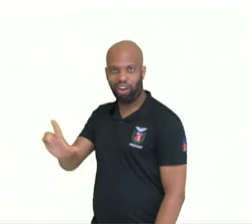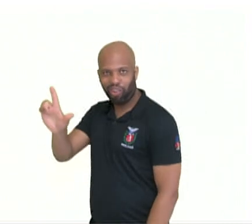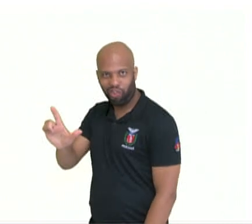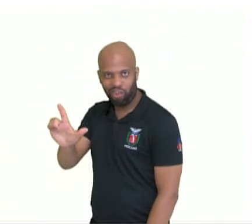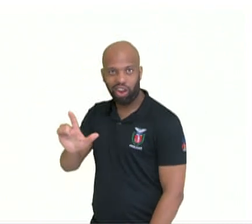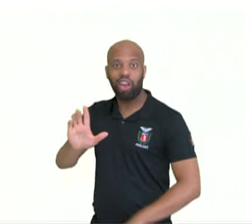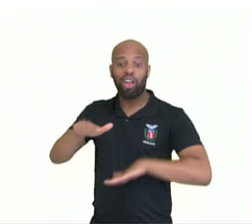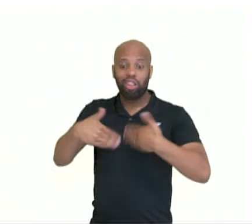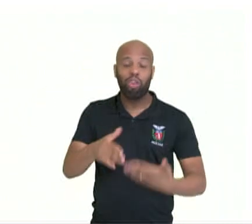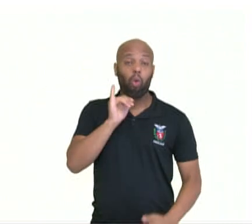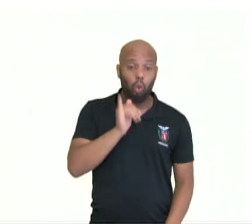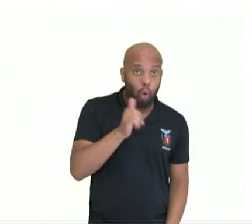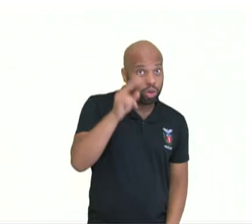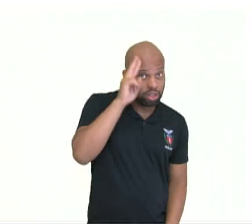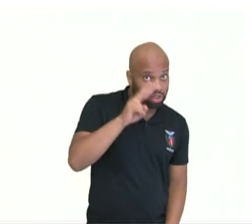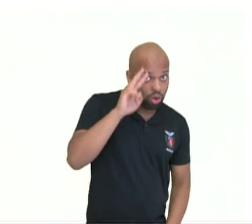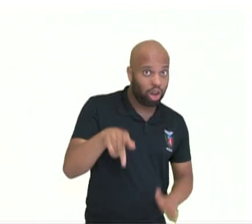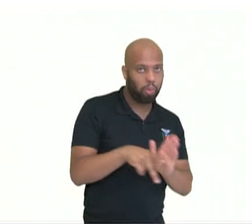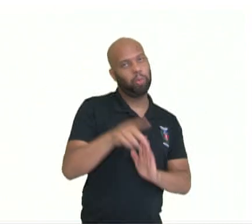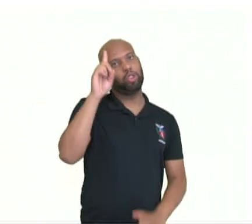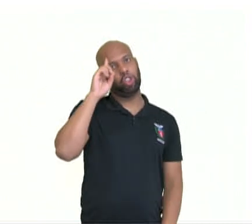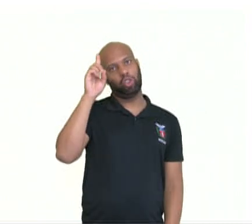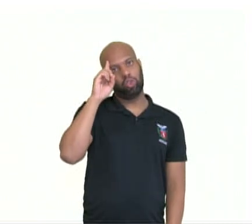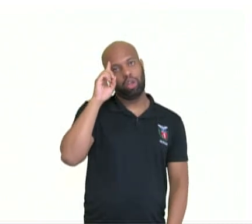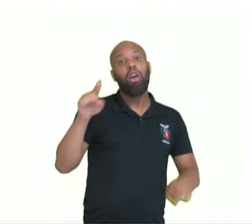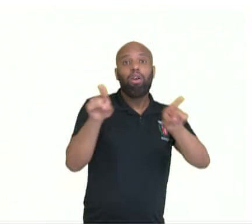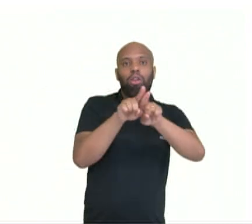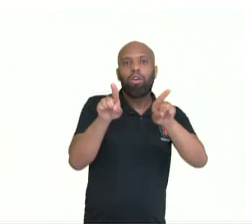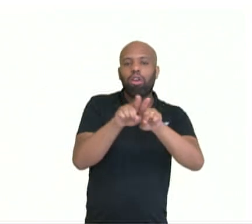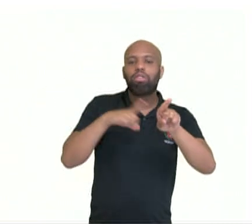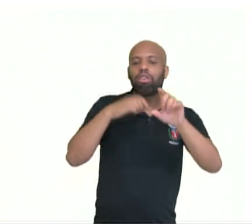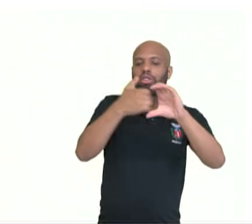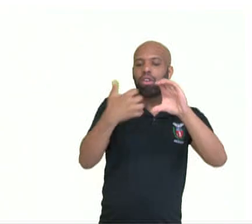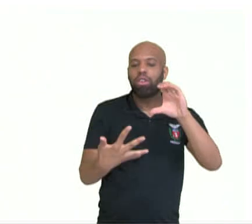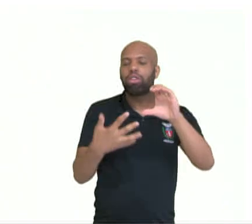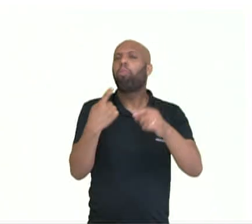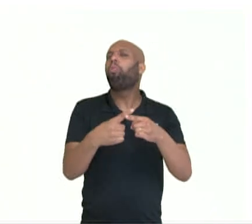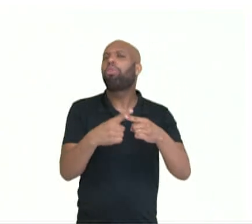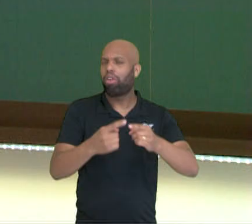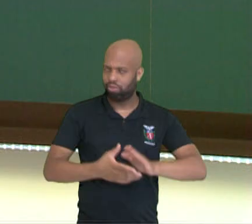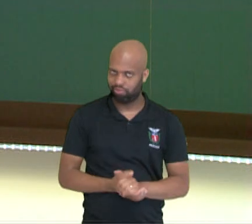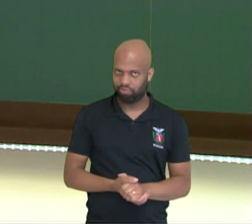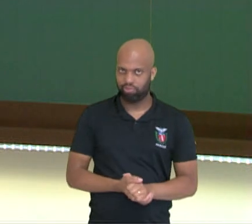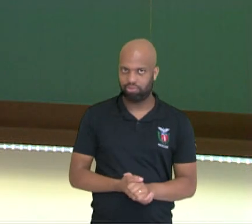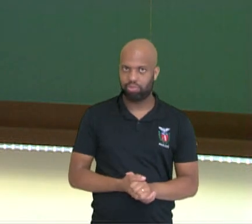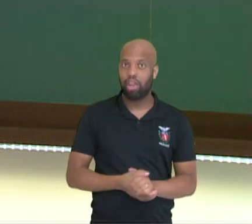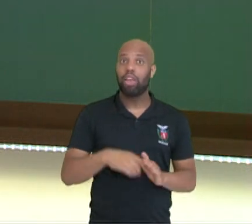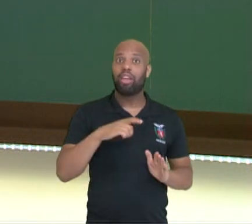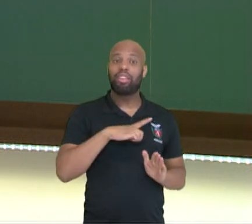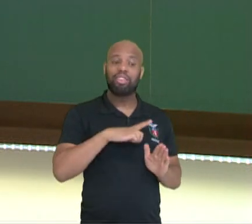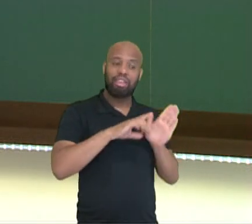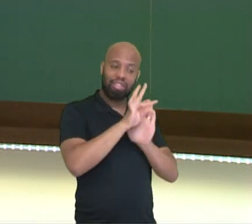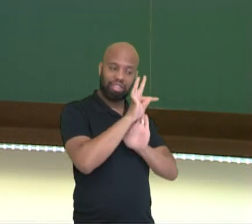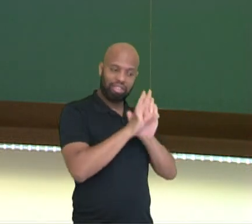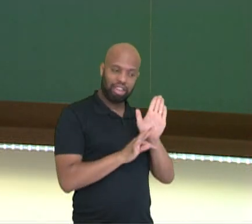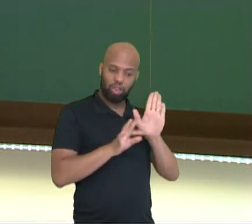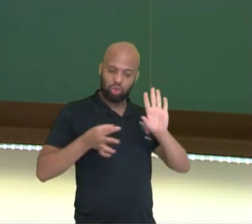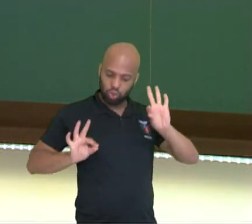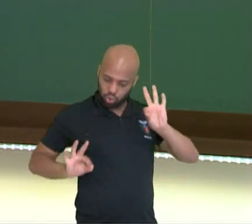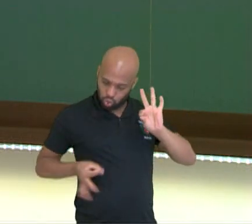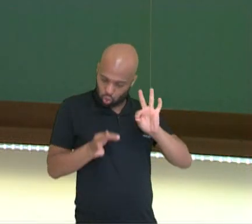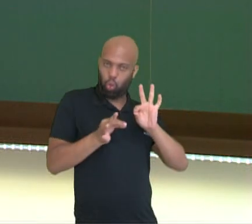A crônica circula no campo do jornalismo e da literatura. Além da narração de situações cotidianas, ela